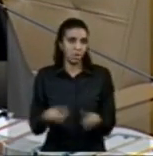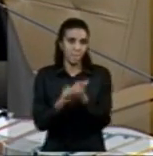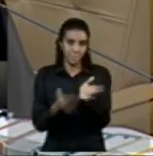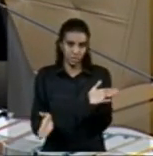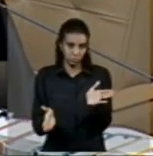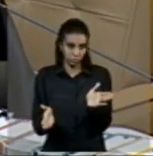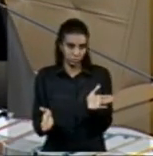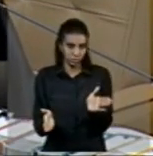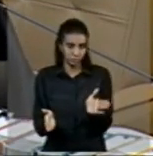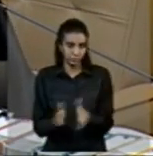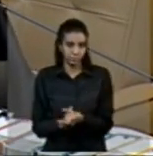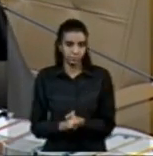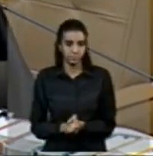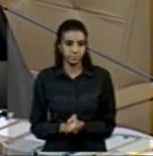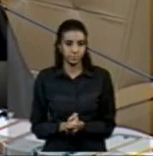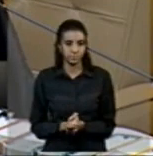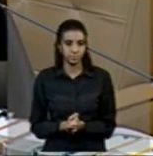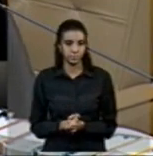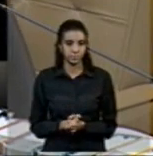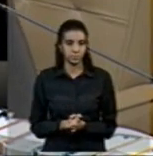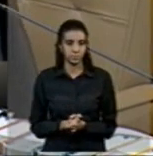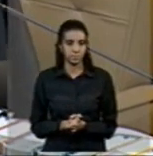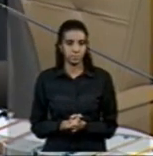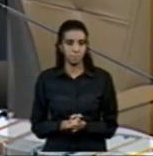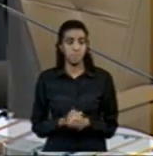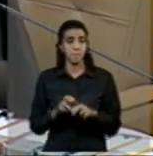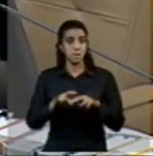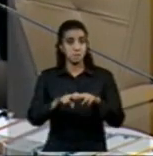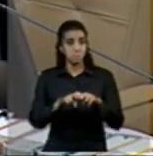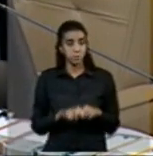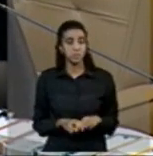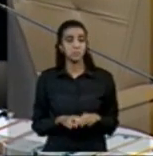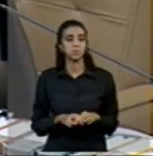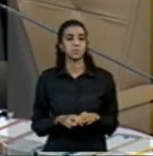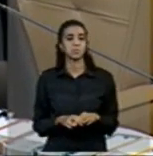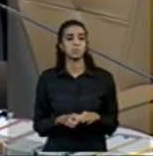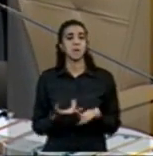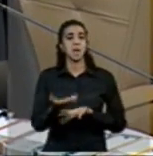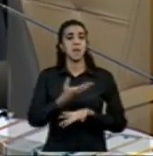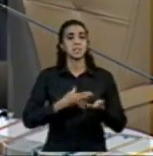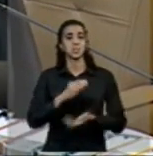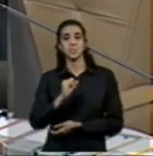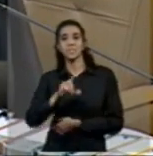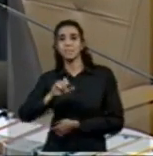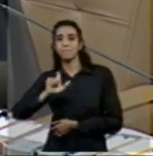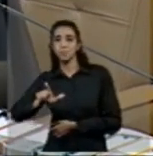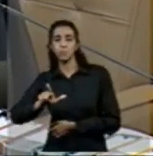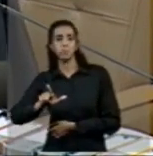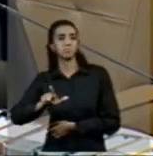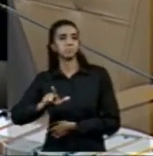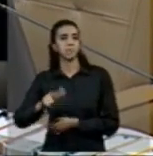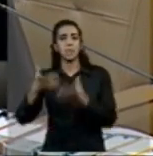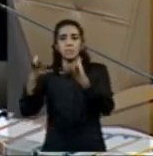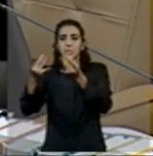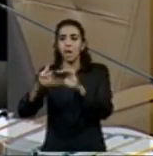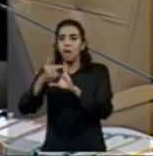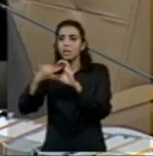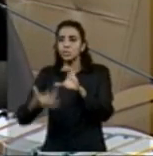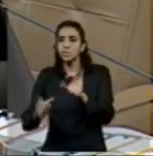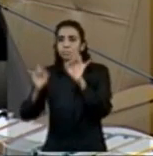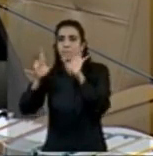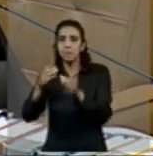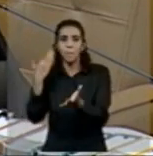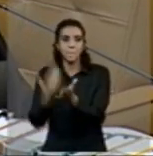se recolocam no campo das relações civis o trabalho e suas singularidades, em prejuízo da